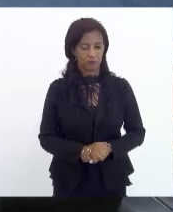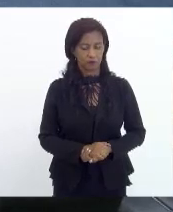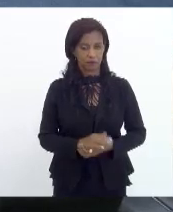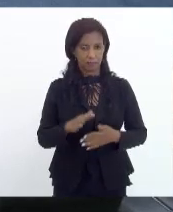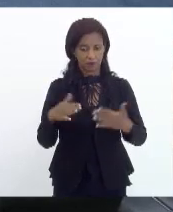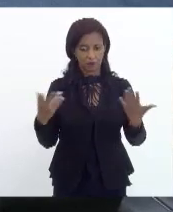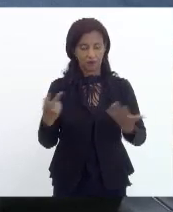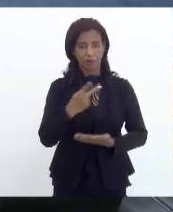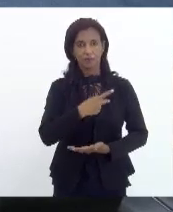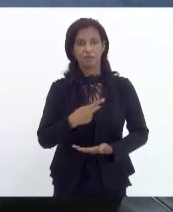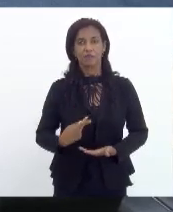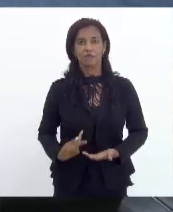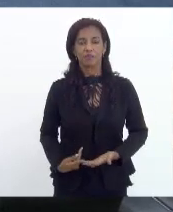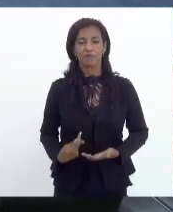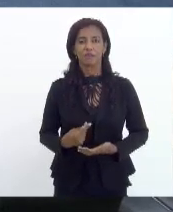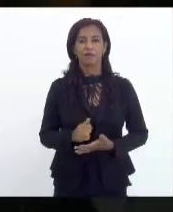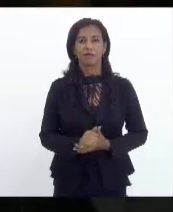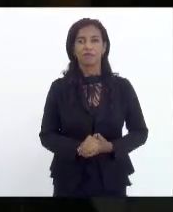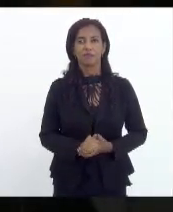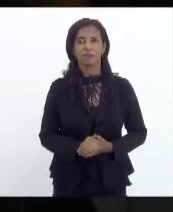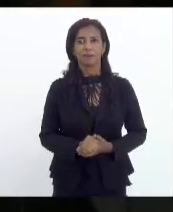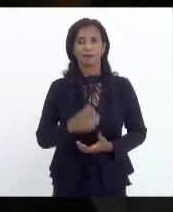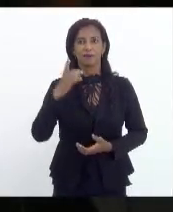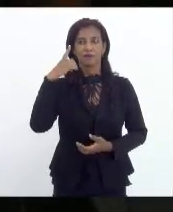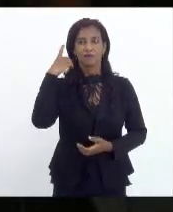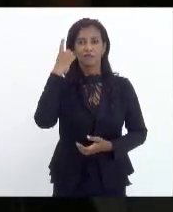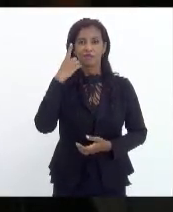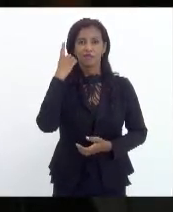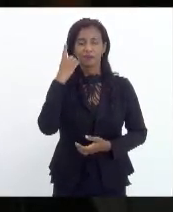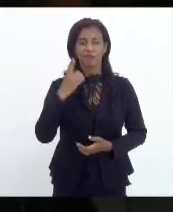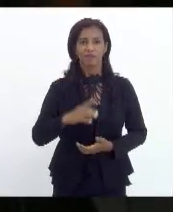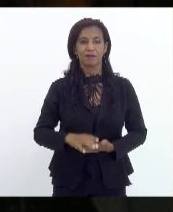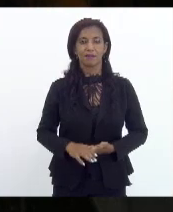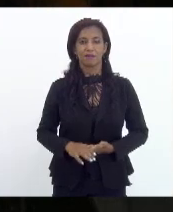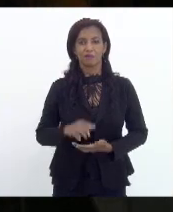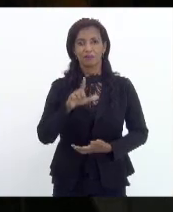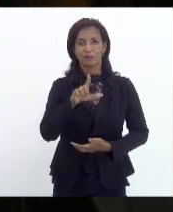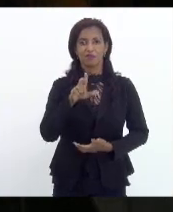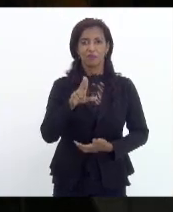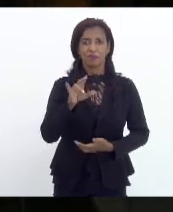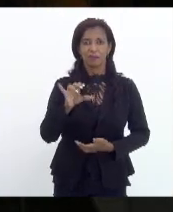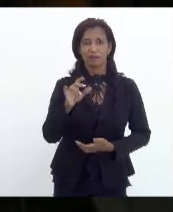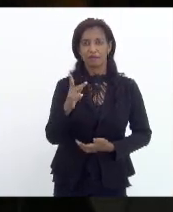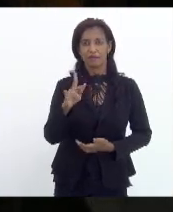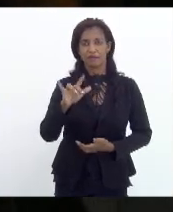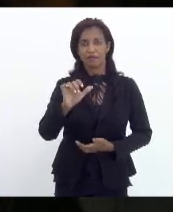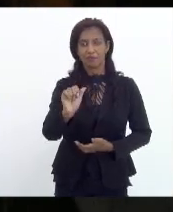senhora Presidente deputada Lucinha